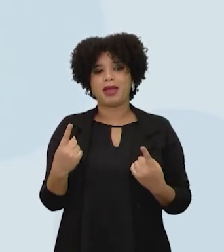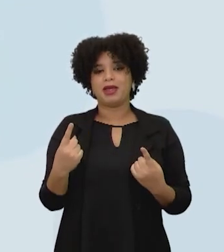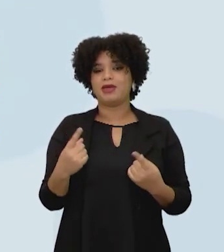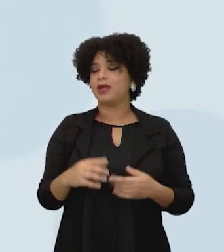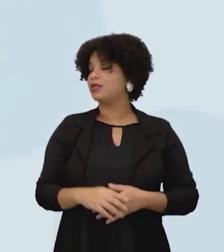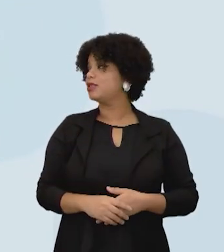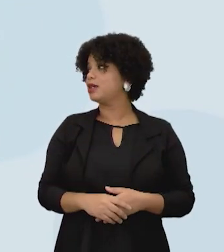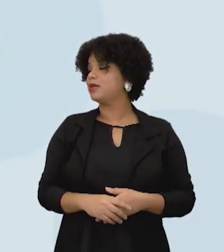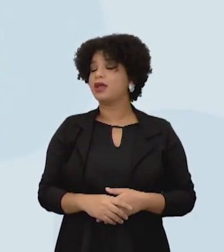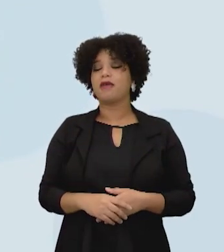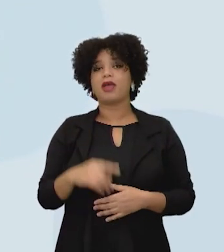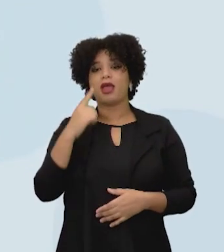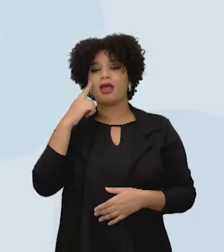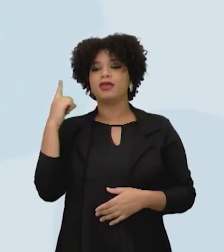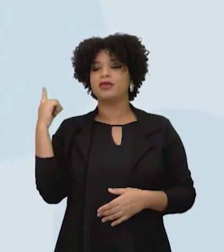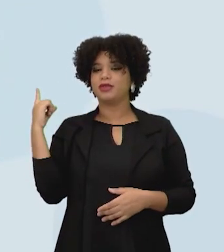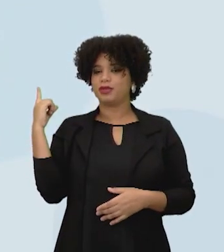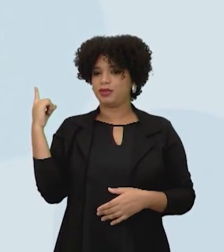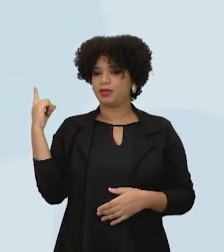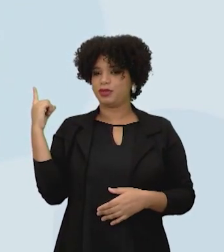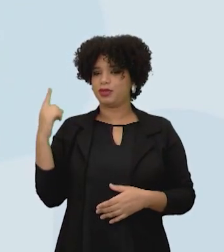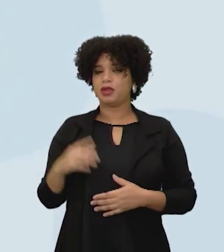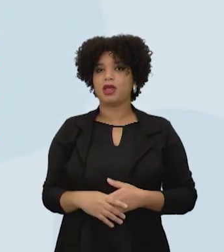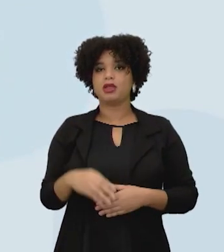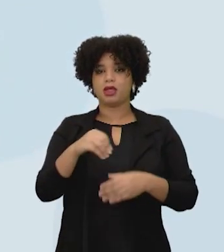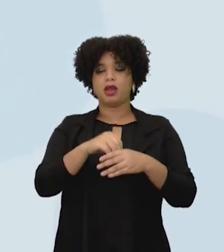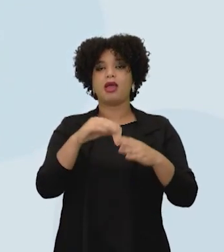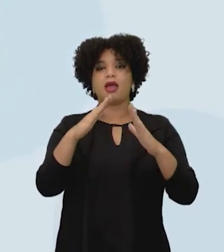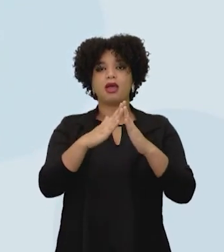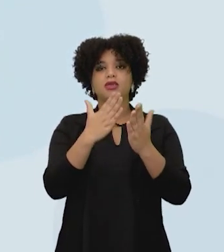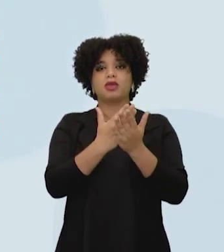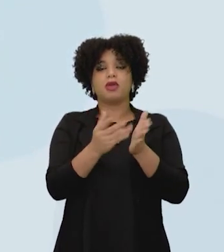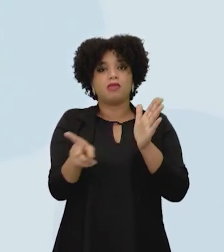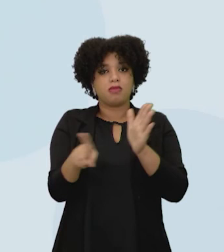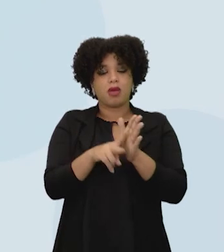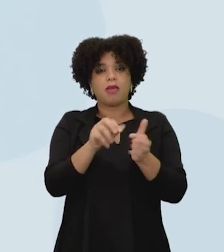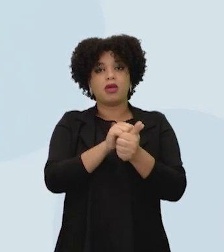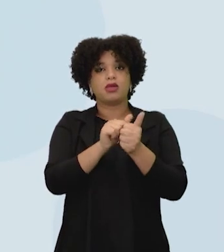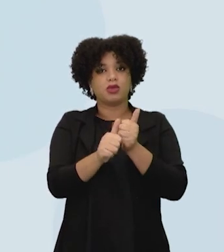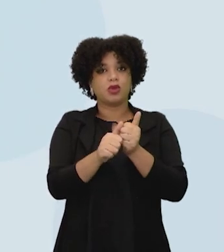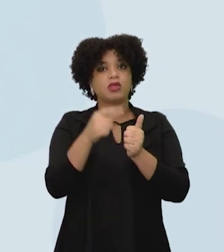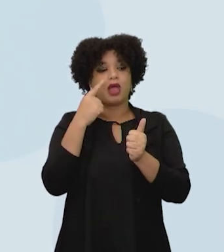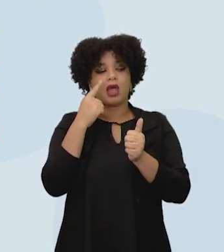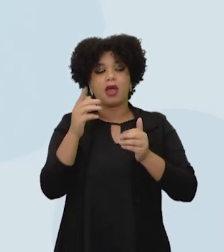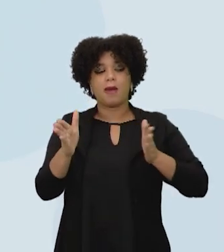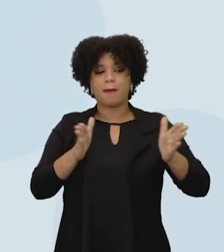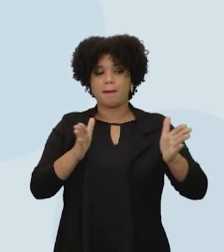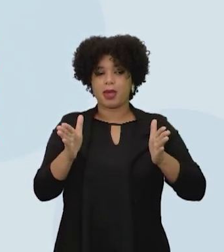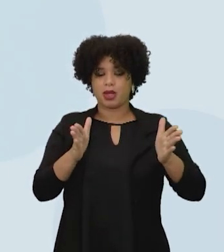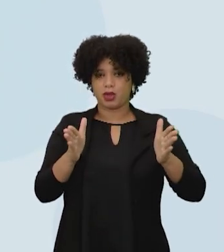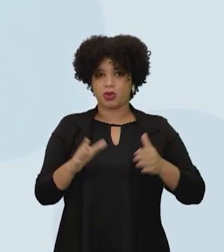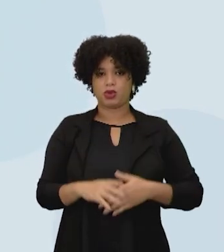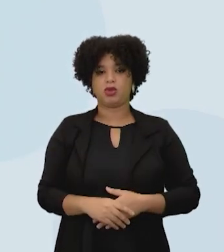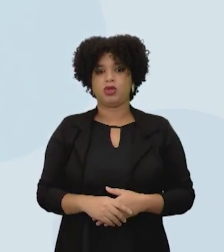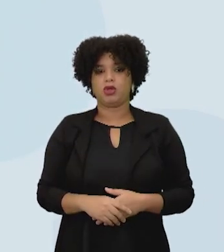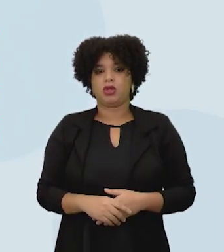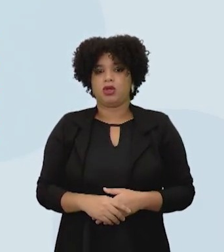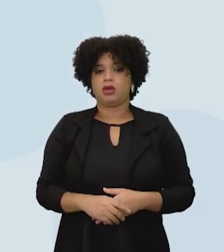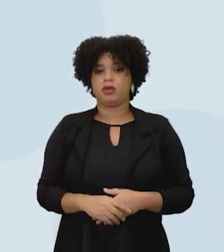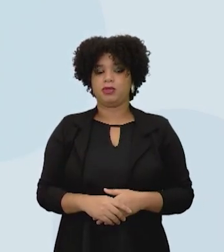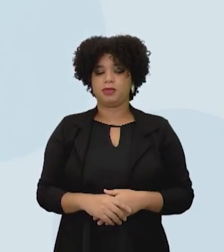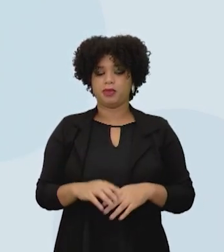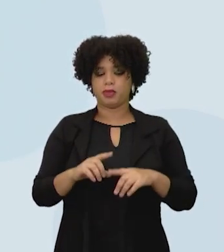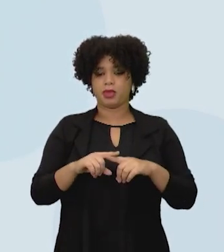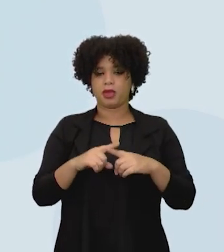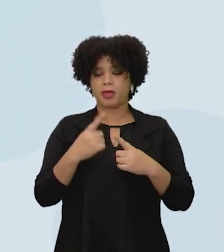A opção de resposta, né? Ao entrar em escolas de esportes, indica tempo em que a ação aconteceu. A expressão mas tem ideia